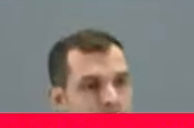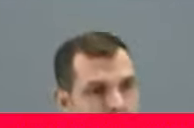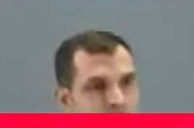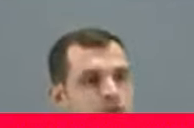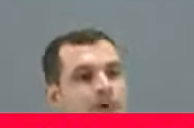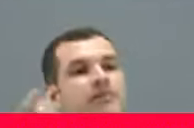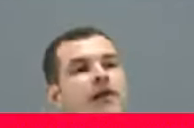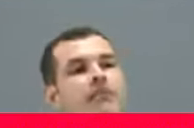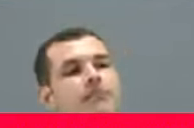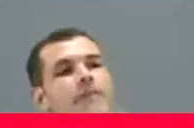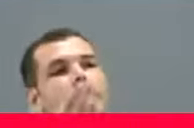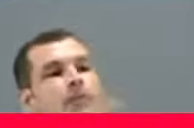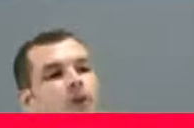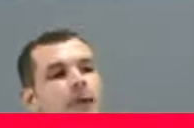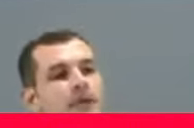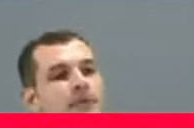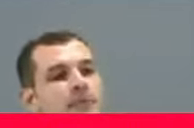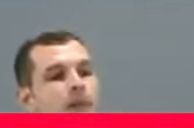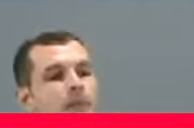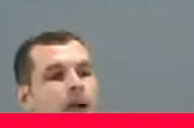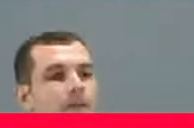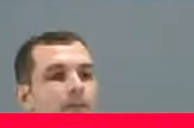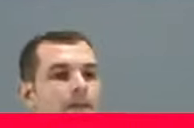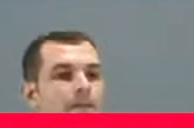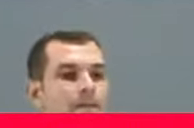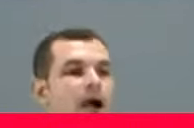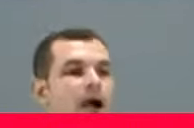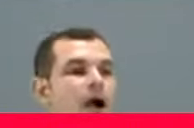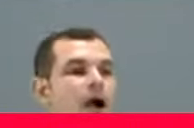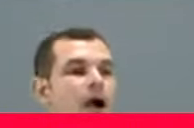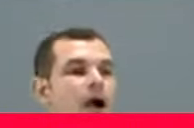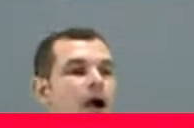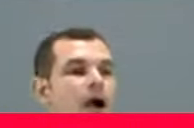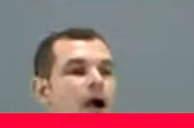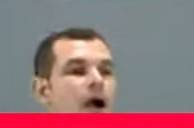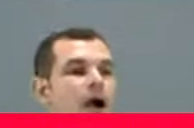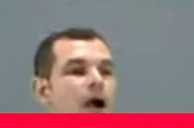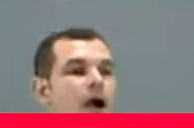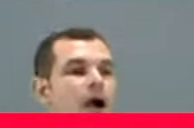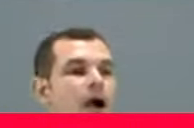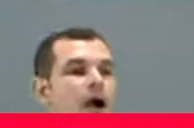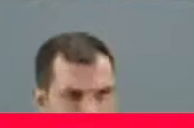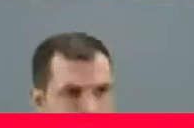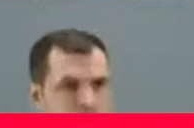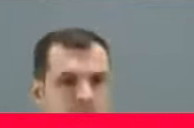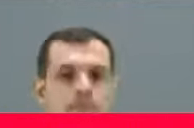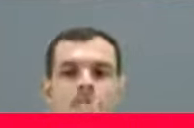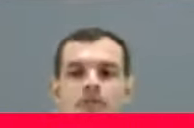campanha para enganar a população brasileira, dentre outras promessas que ele fez e que não está cumprindo.